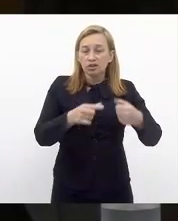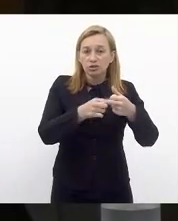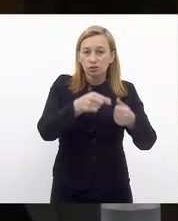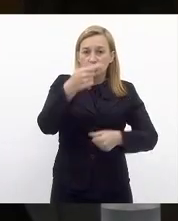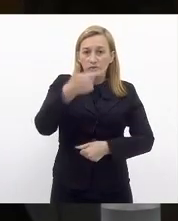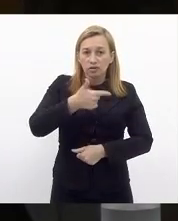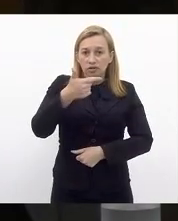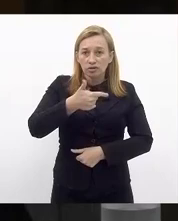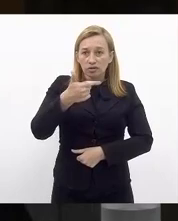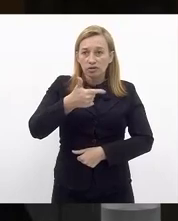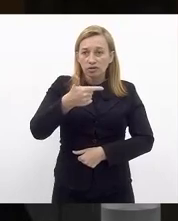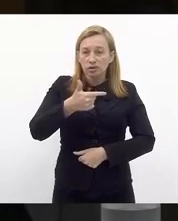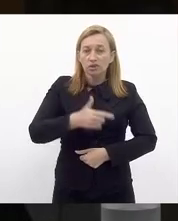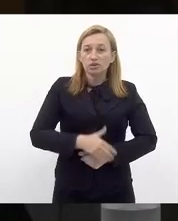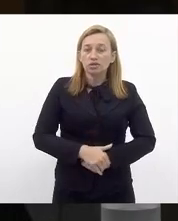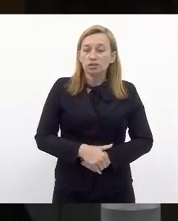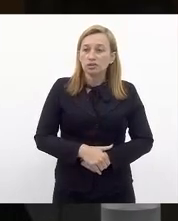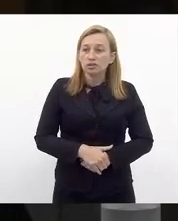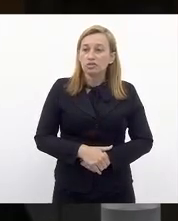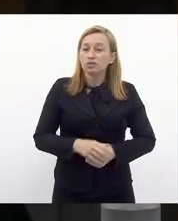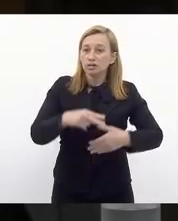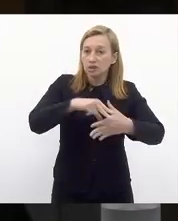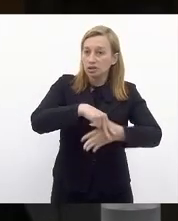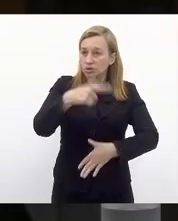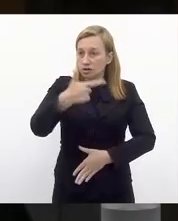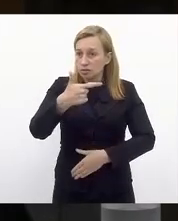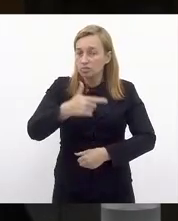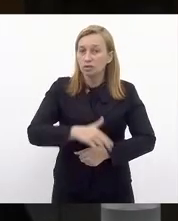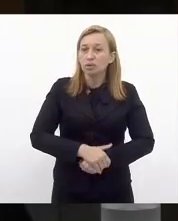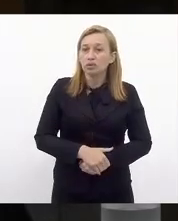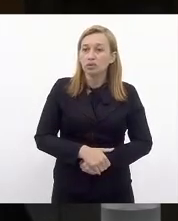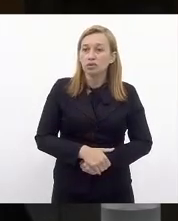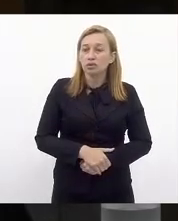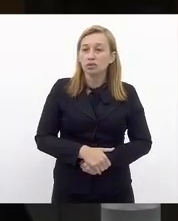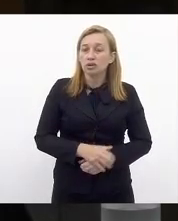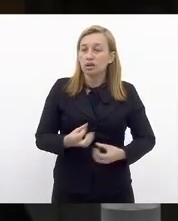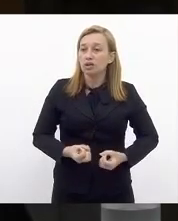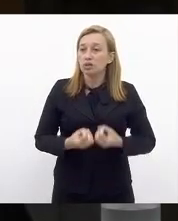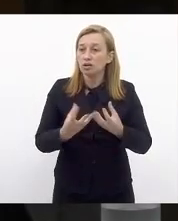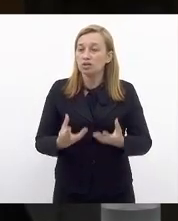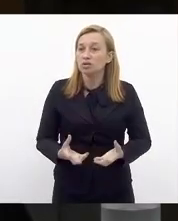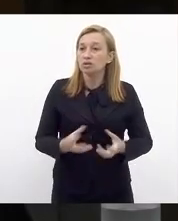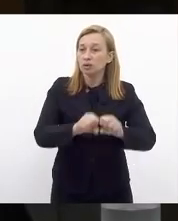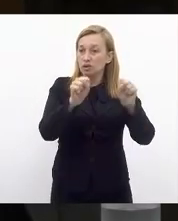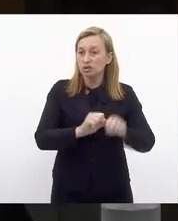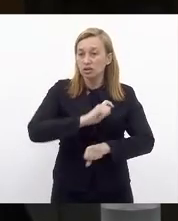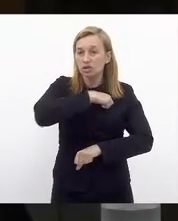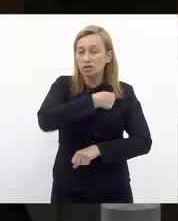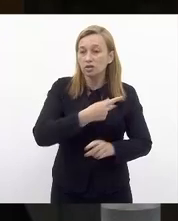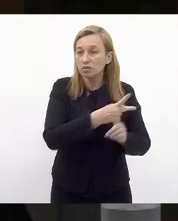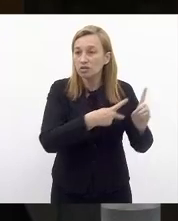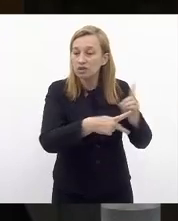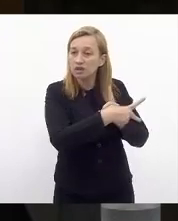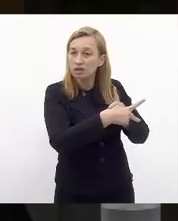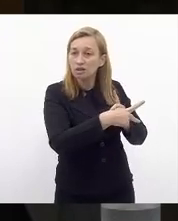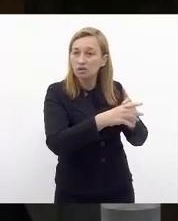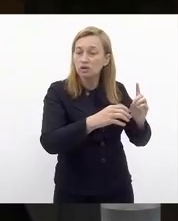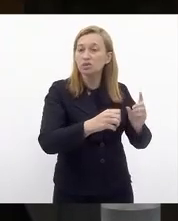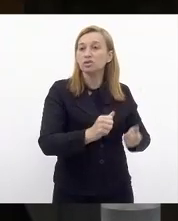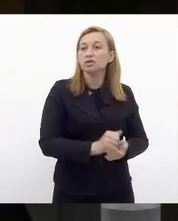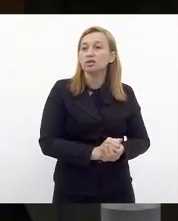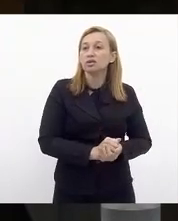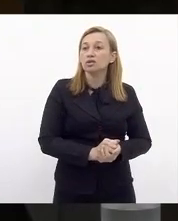segundo no seu os seus o segundo de que a doação pelo regime próprio de previdência social